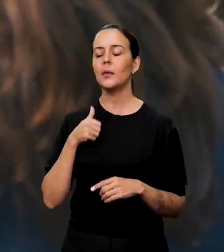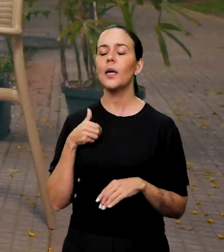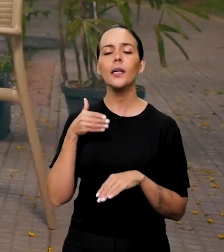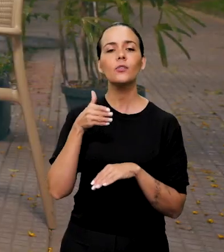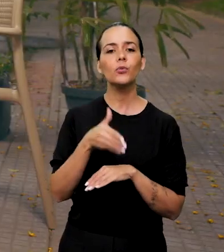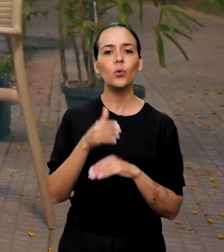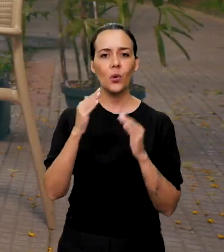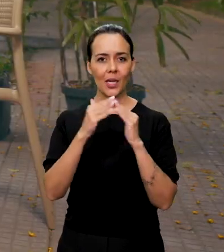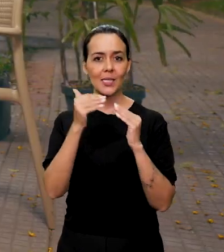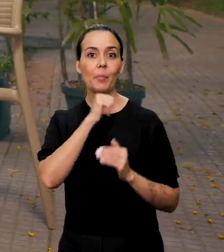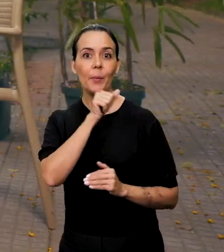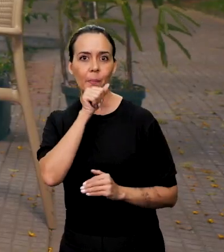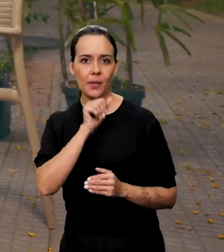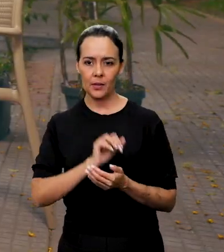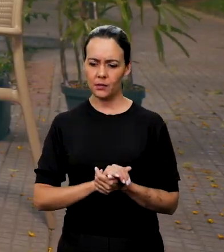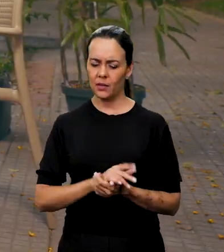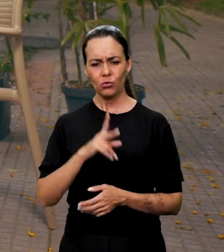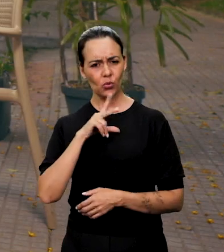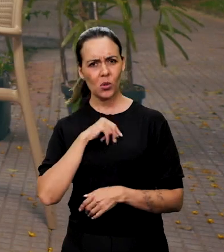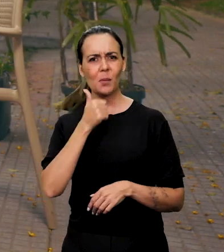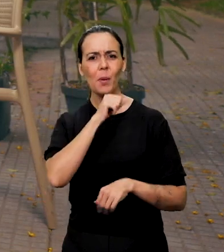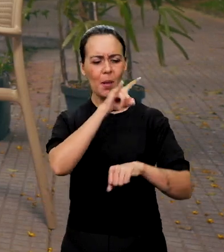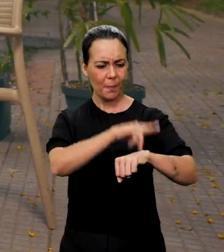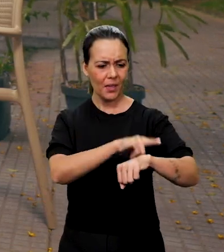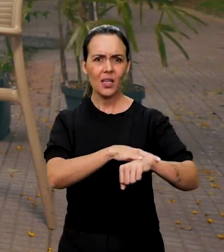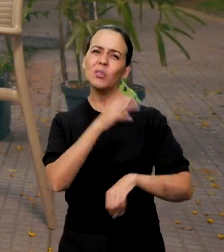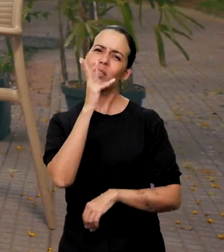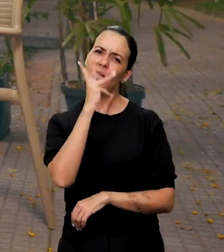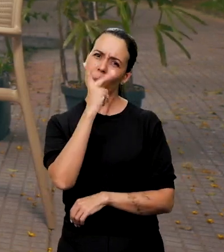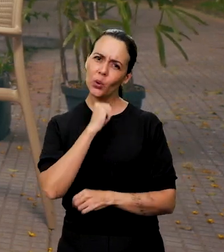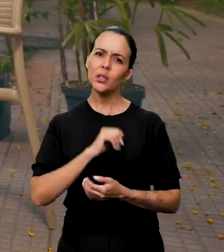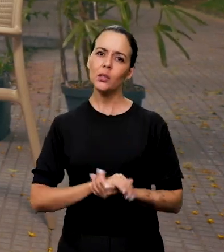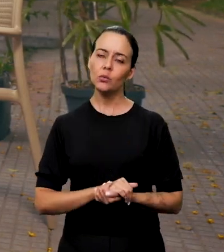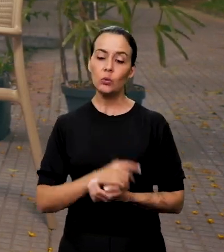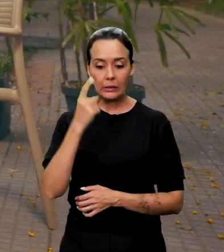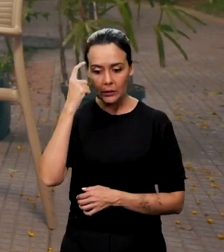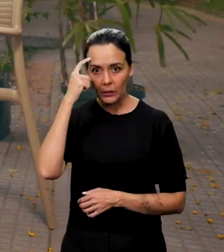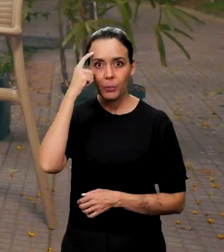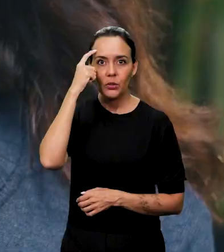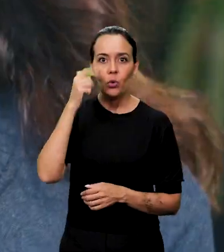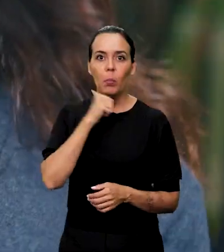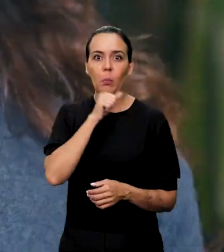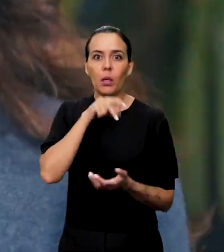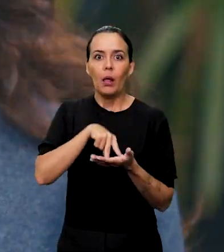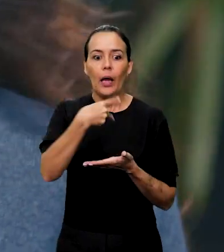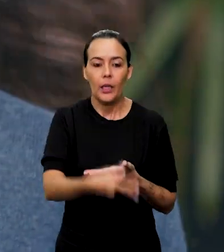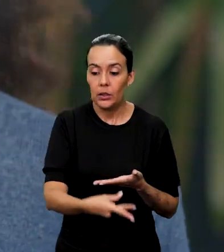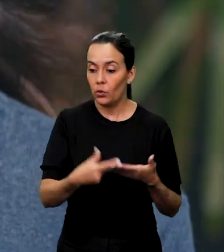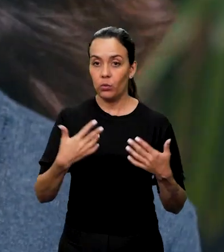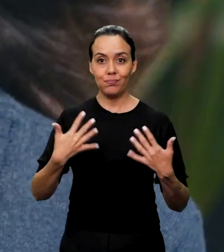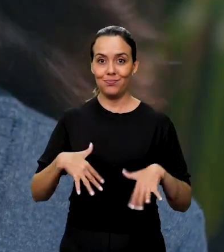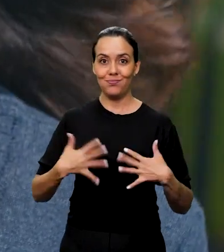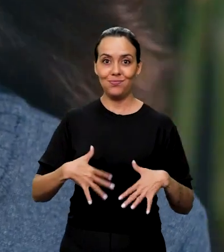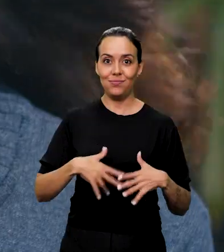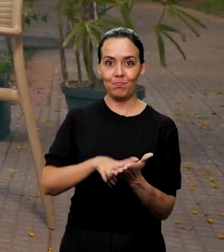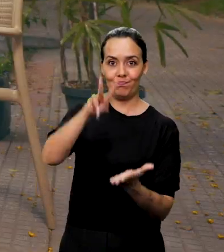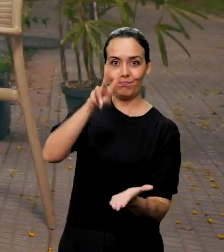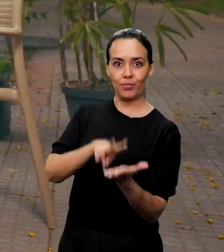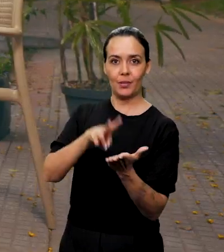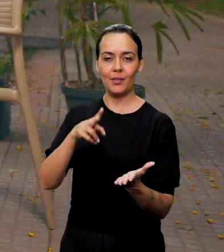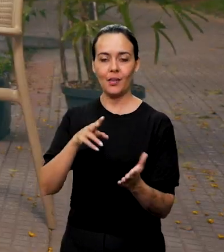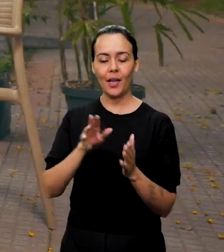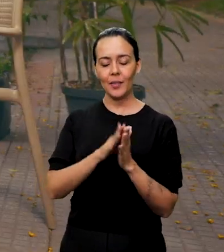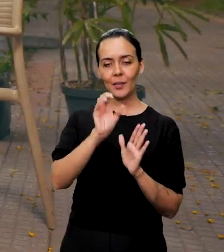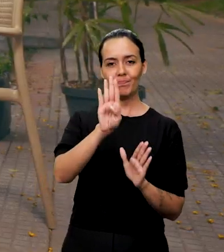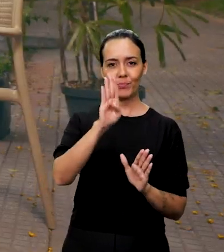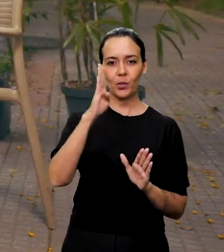anos, e ela falou, nossa, minha mãe está demorando no banheiro. E a primeira coisa que ela pensou foi, minha mãe caiu no banheiro, escorregou, aconteceu alguma coisa. E quando ela abriu